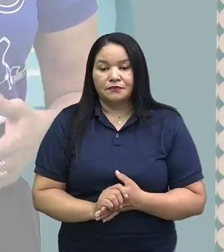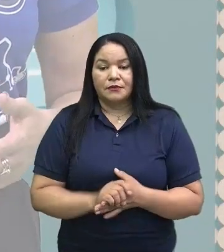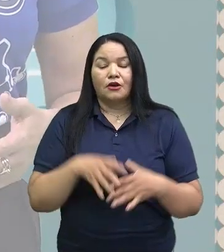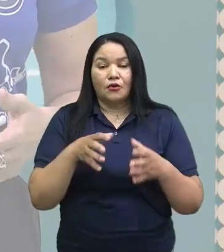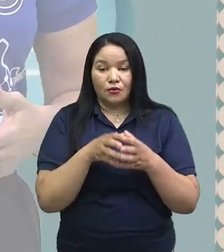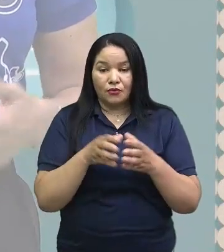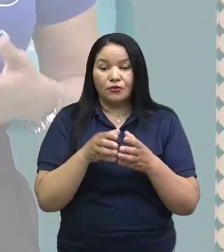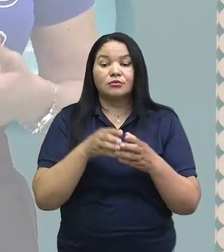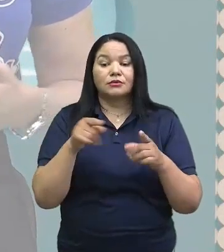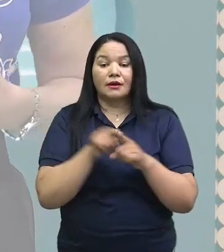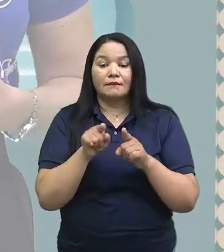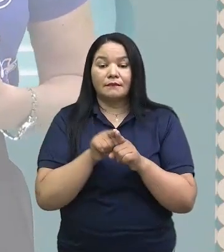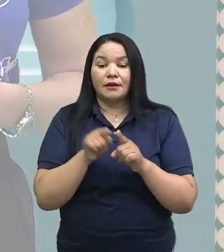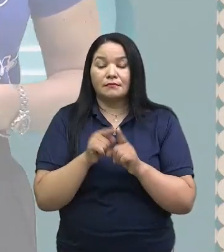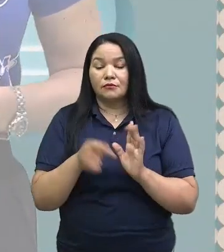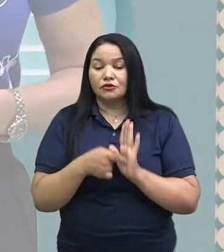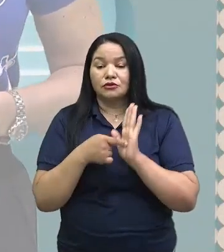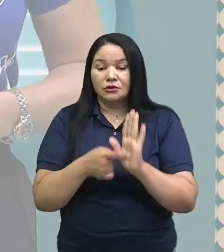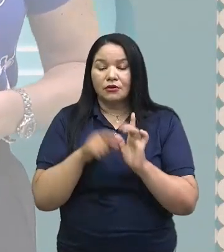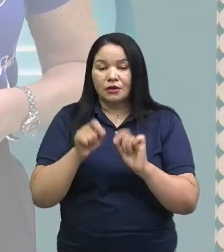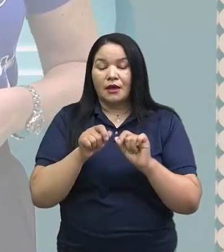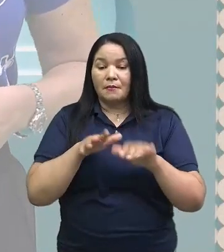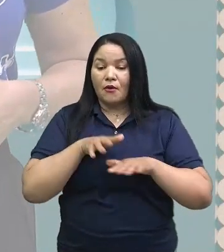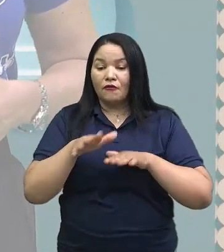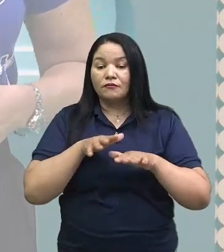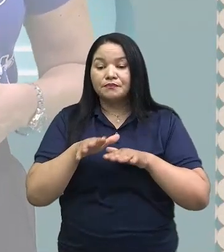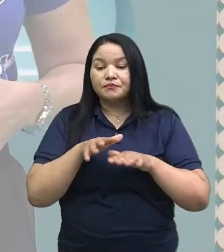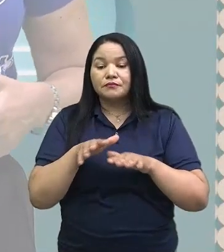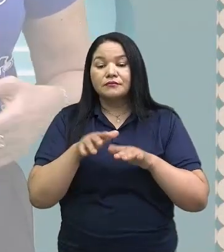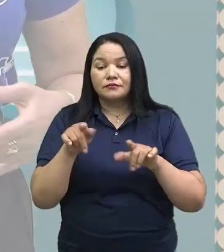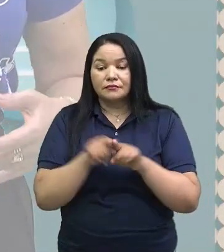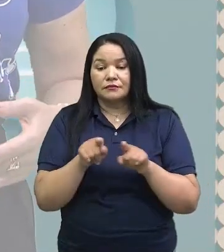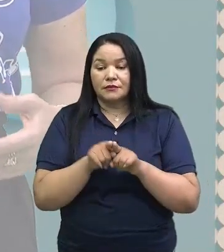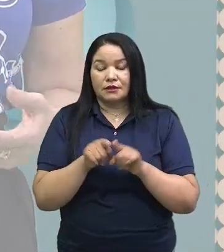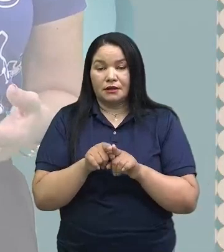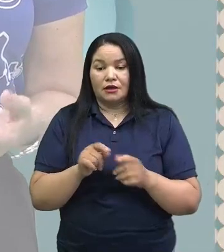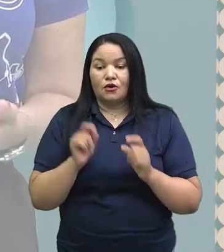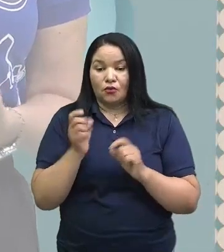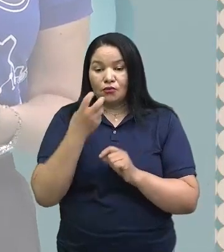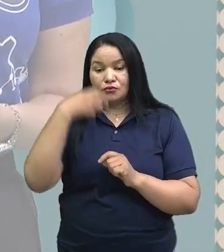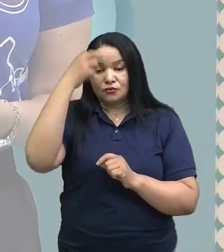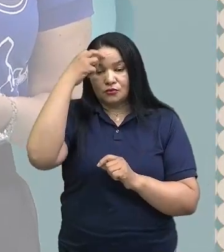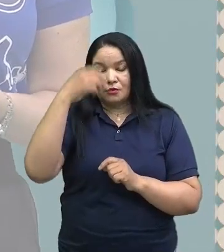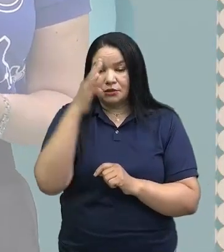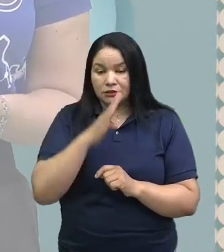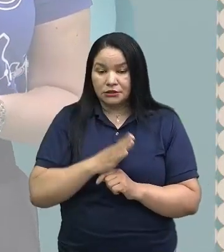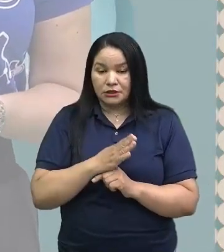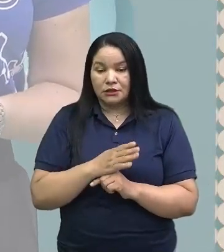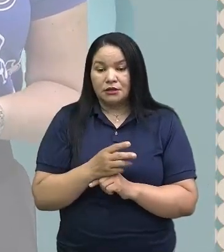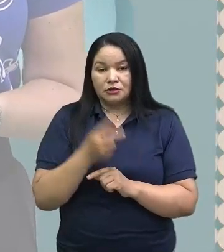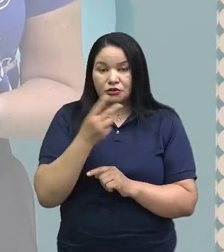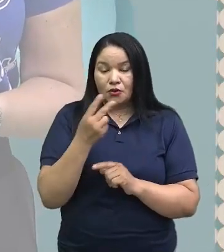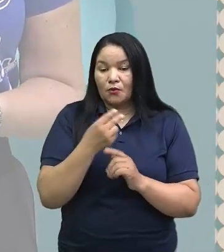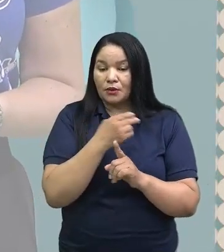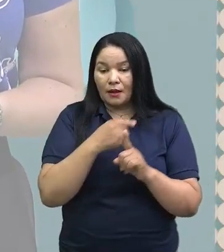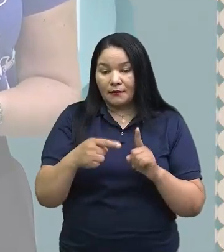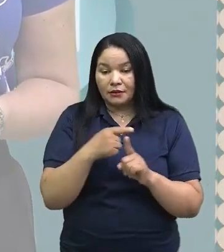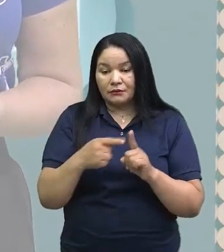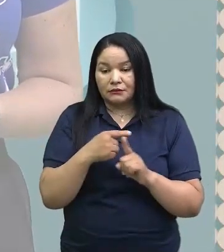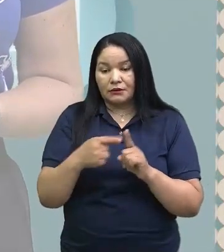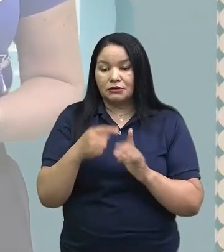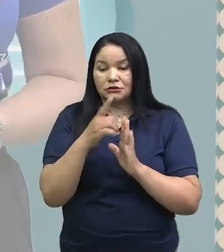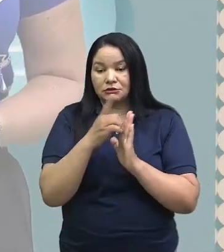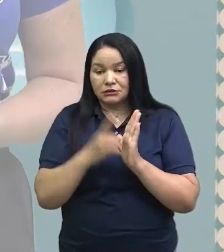A Tropicália, tropicalismo ou movimento tropicalista, foi um movimento cultural brasileiro da segunda metade